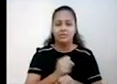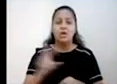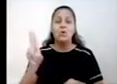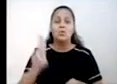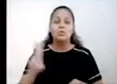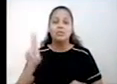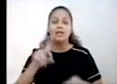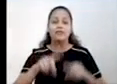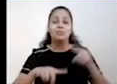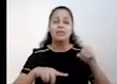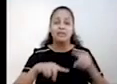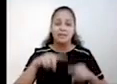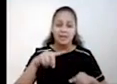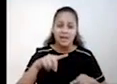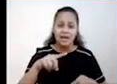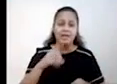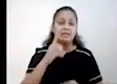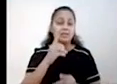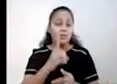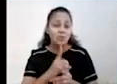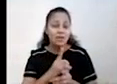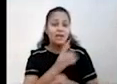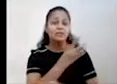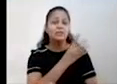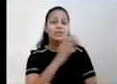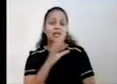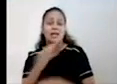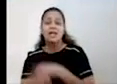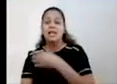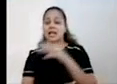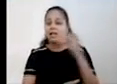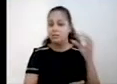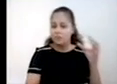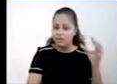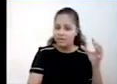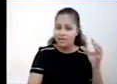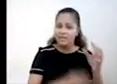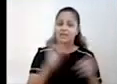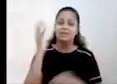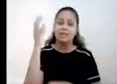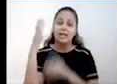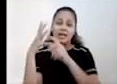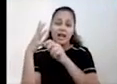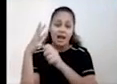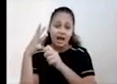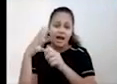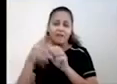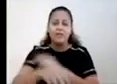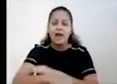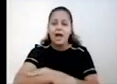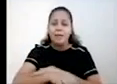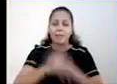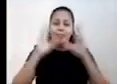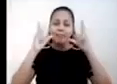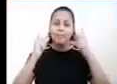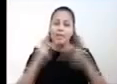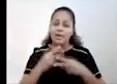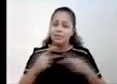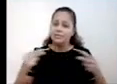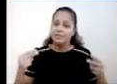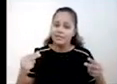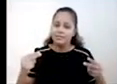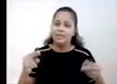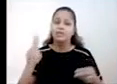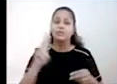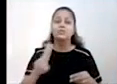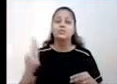encontrados na natureza: galhos, folhas, ossos, barro e peles de animais. Usando os materiais disponíveis